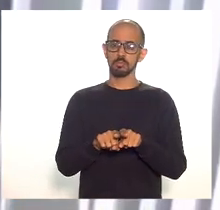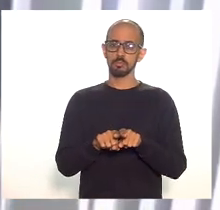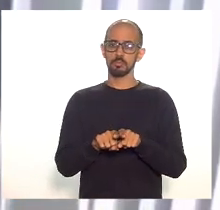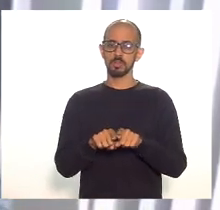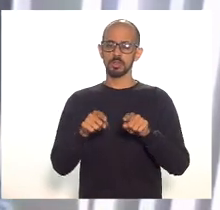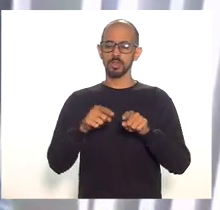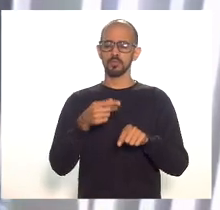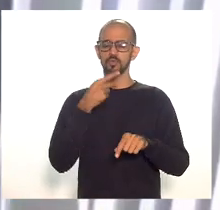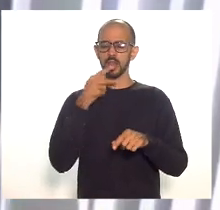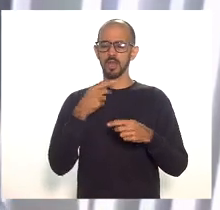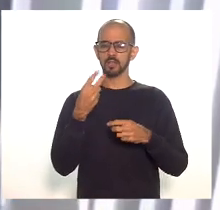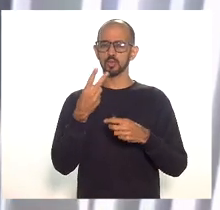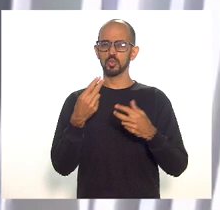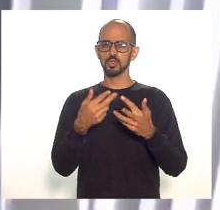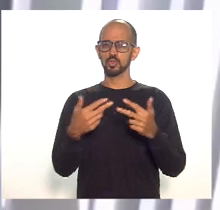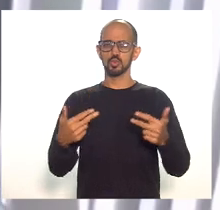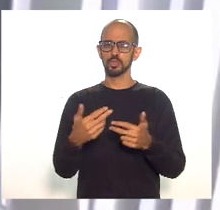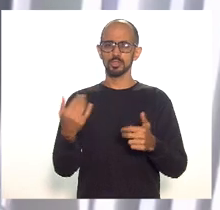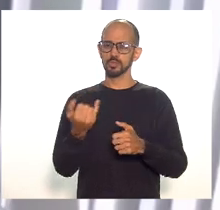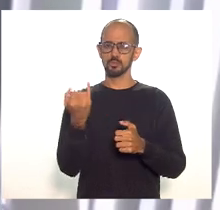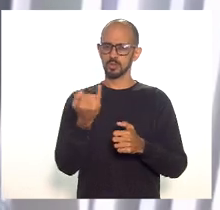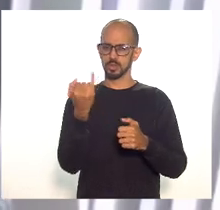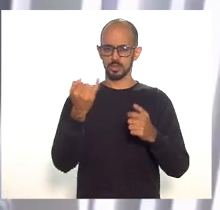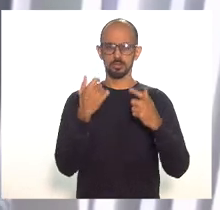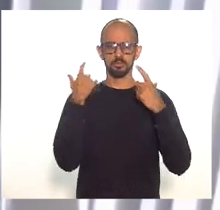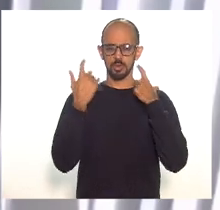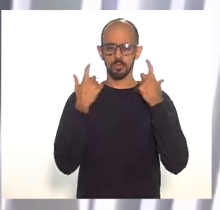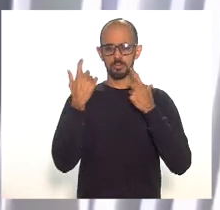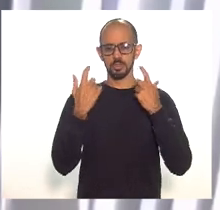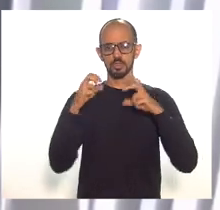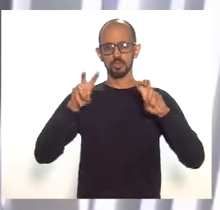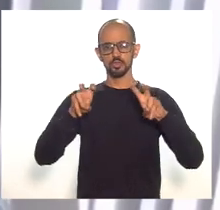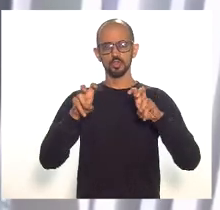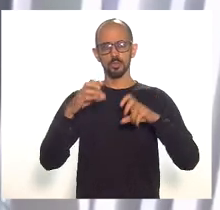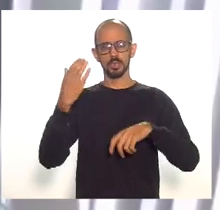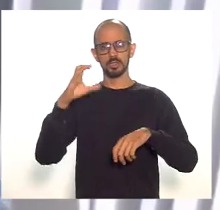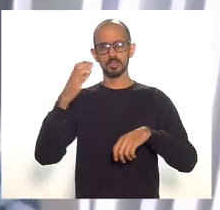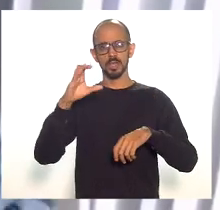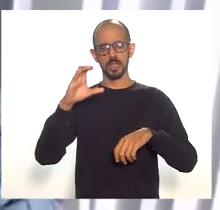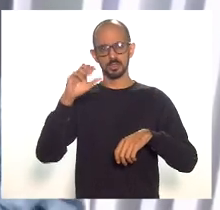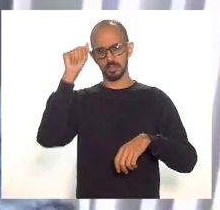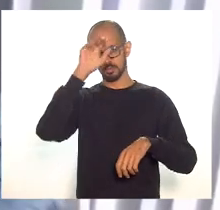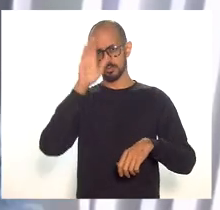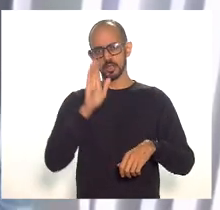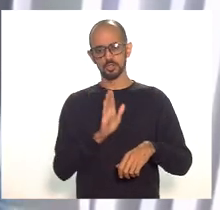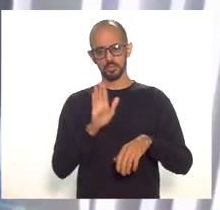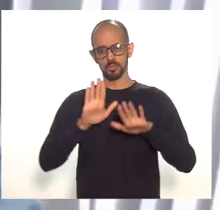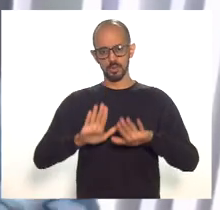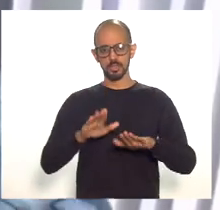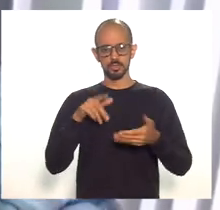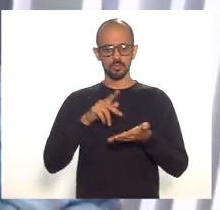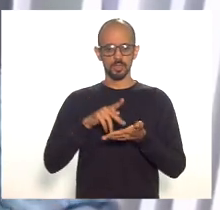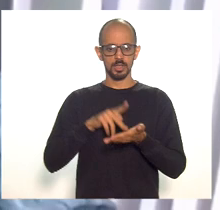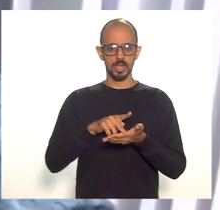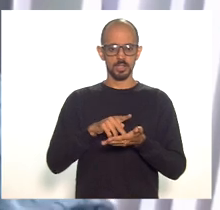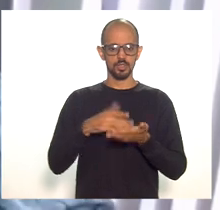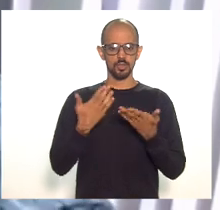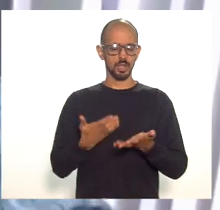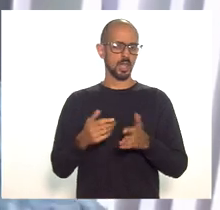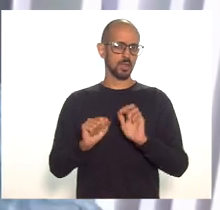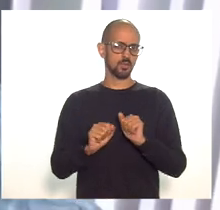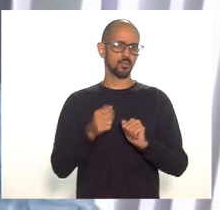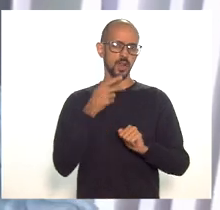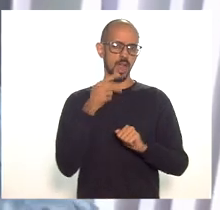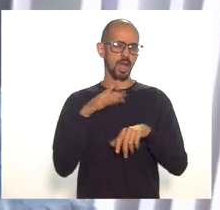dois fatos relevantes e preocupantes em relação à ciência brasileira, mas eu ia mesmo fazer dois apontamentos